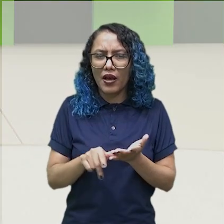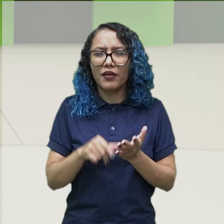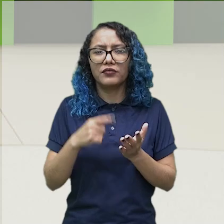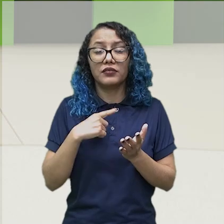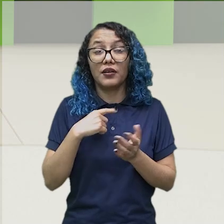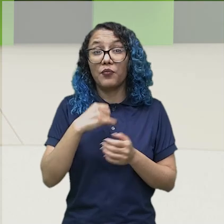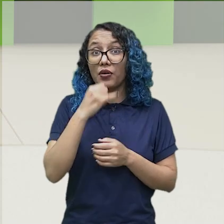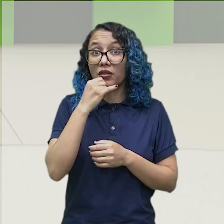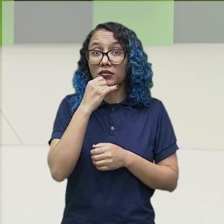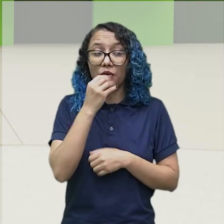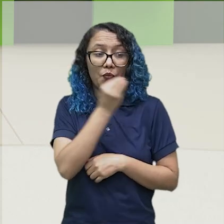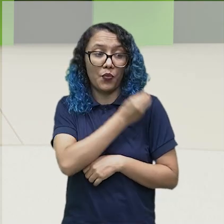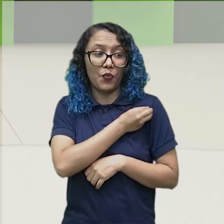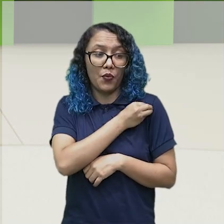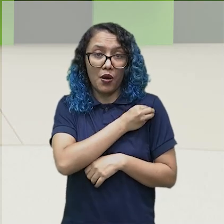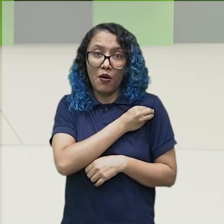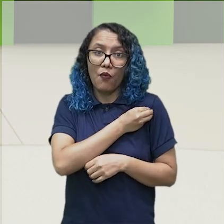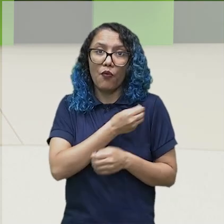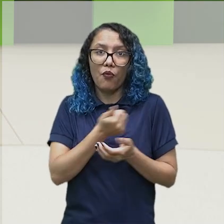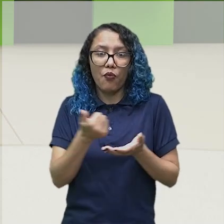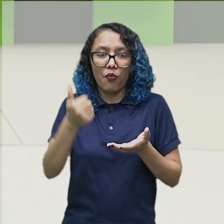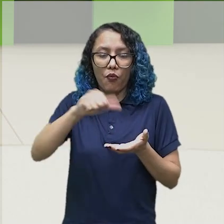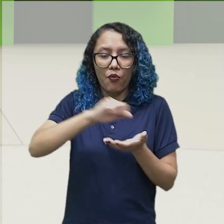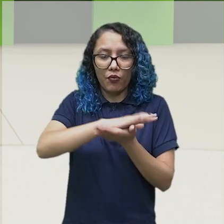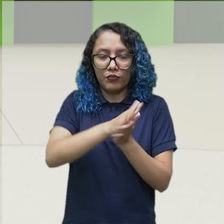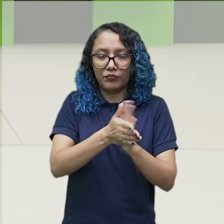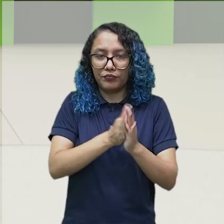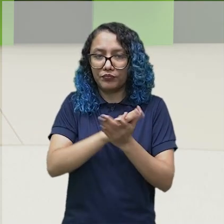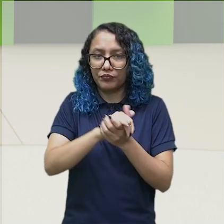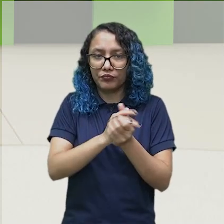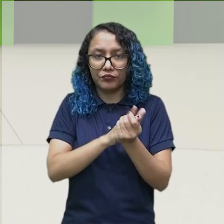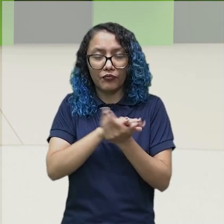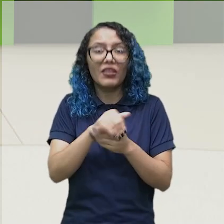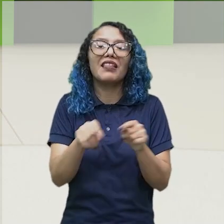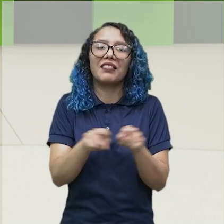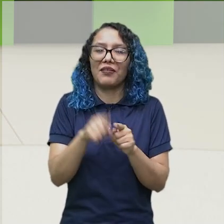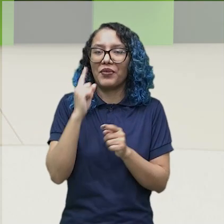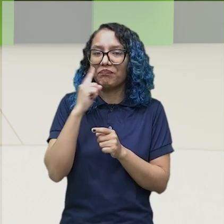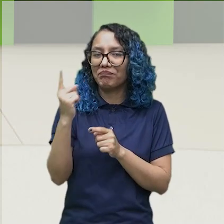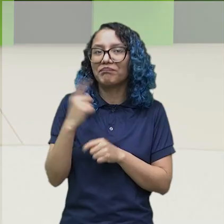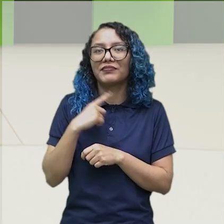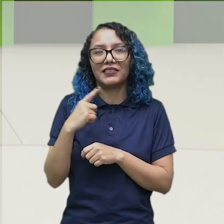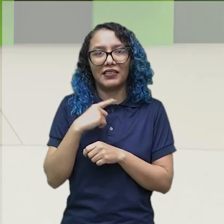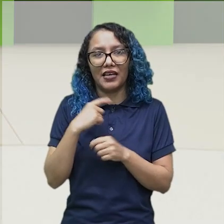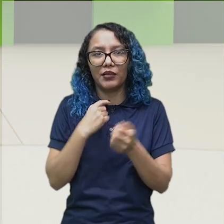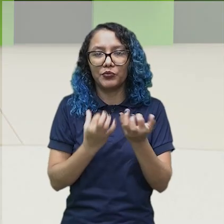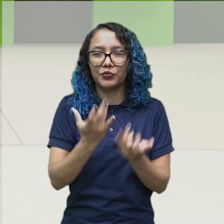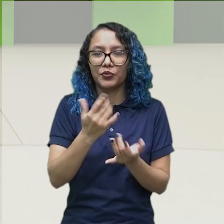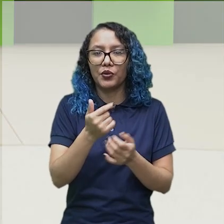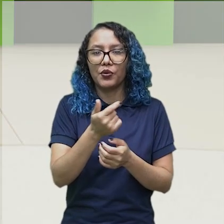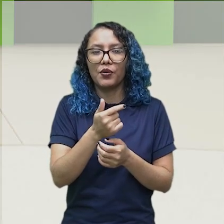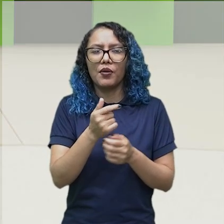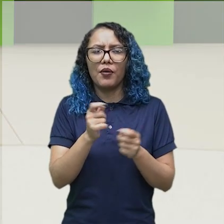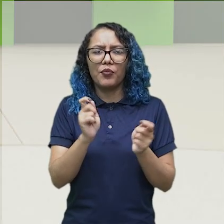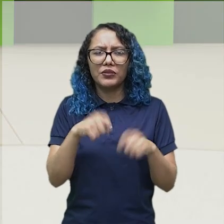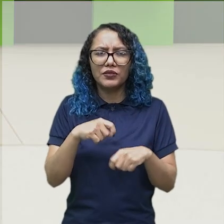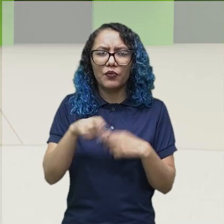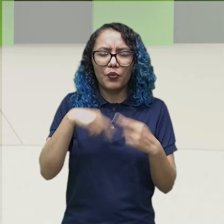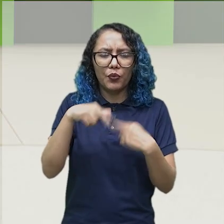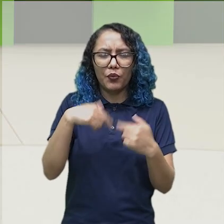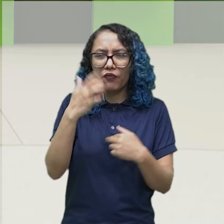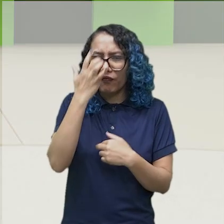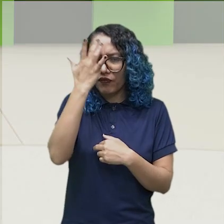em gel, se você olhar, tem esse tipo de símbolo no rótulo, né? Inflamável,